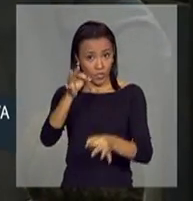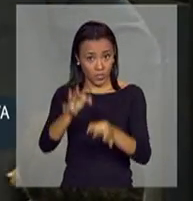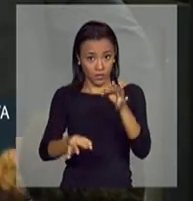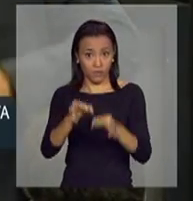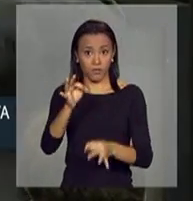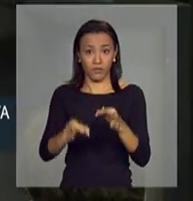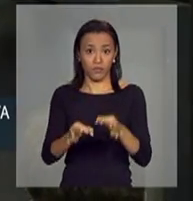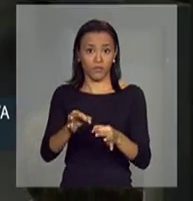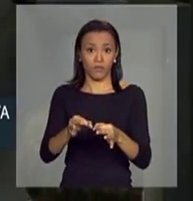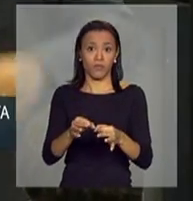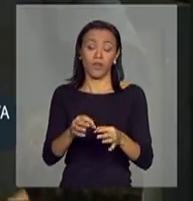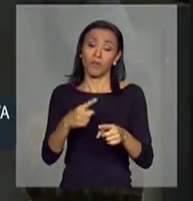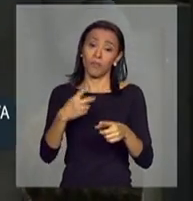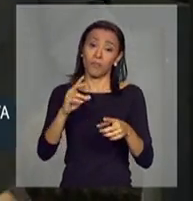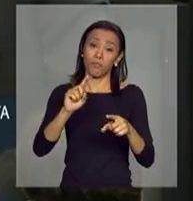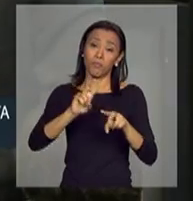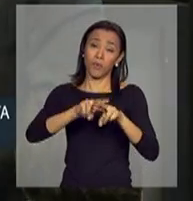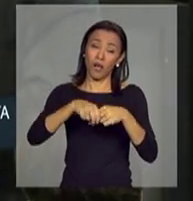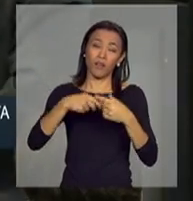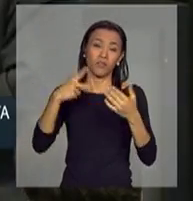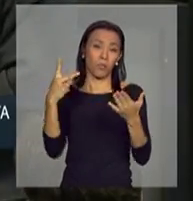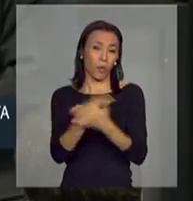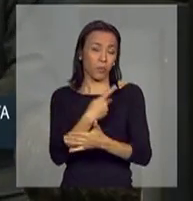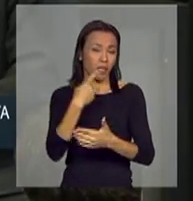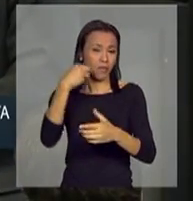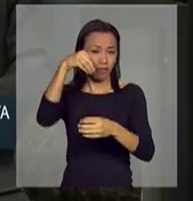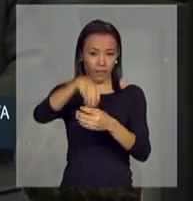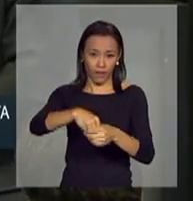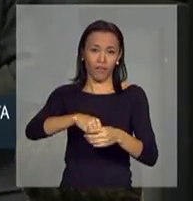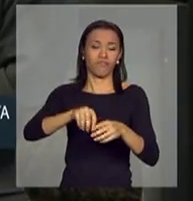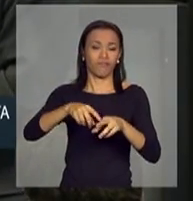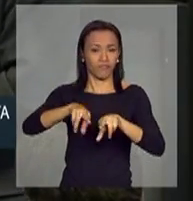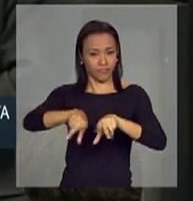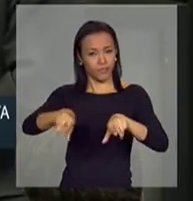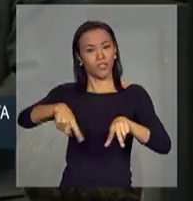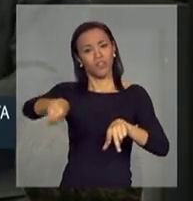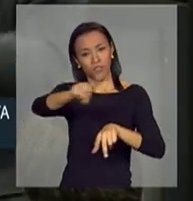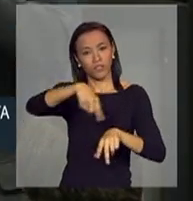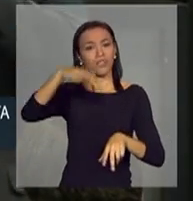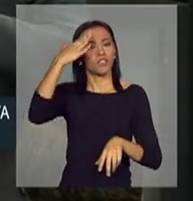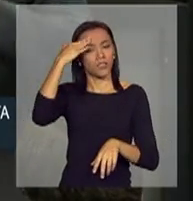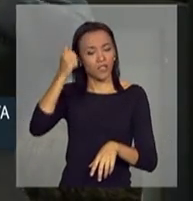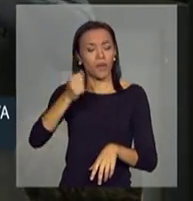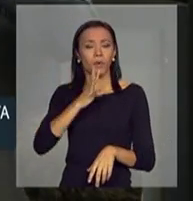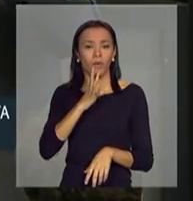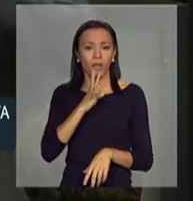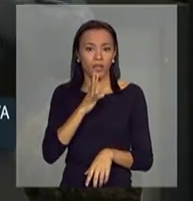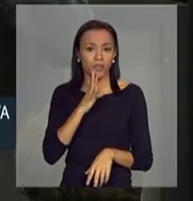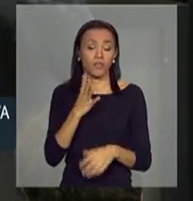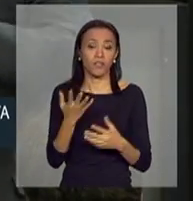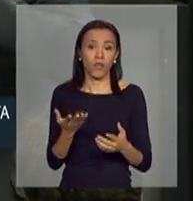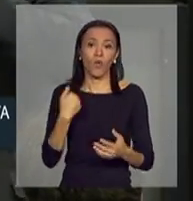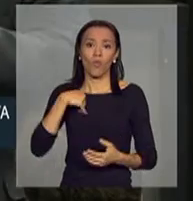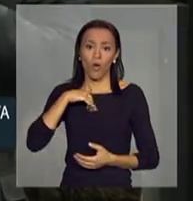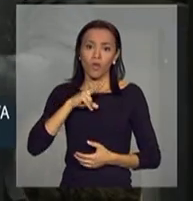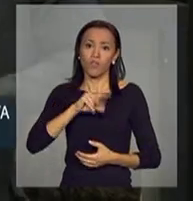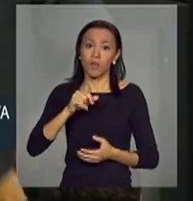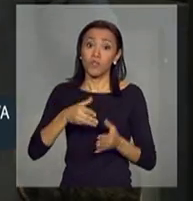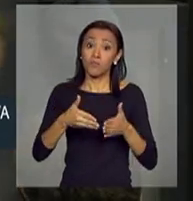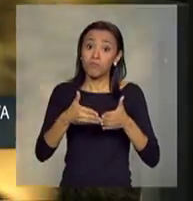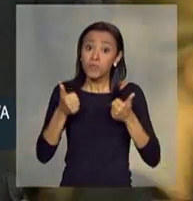Humanos, em função de um problema conjuntural que todos conhecem. E nós vamos fazer requerimentos